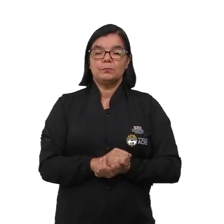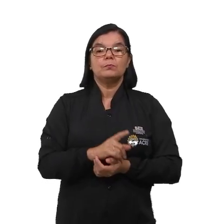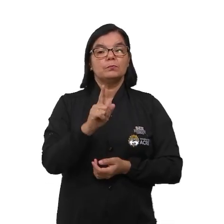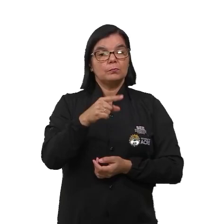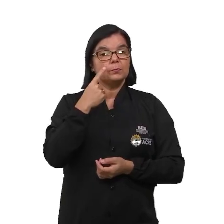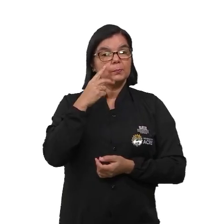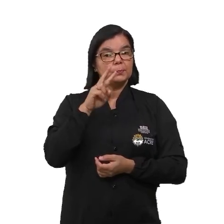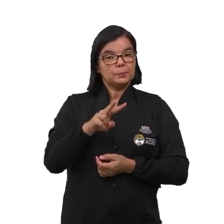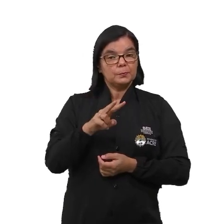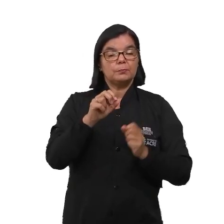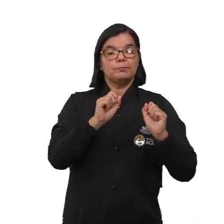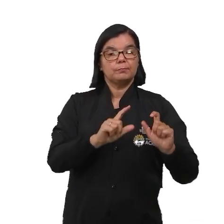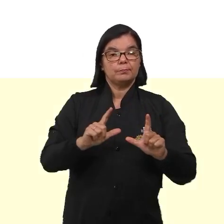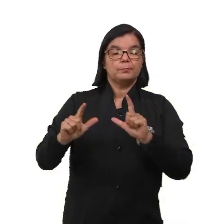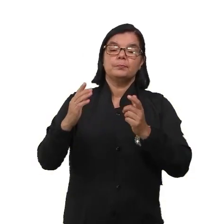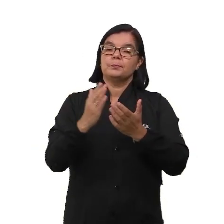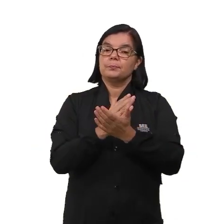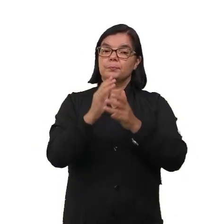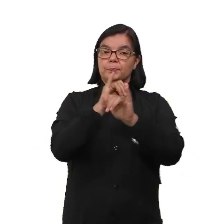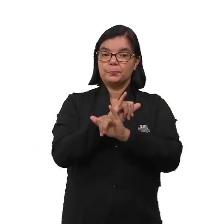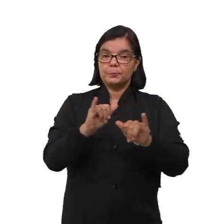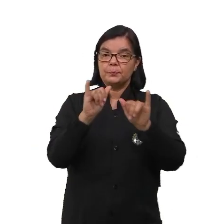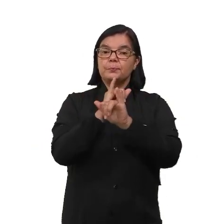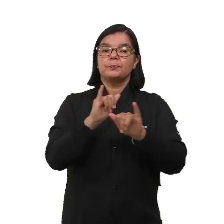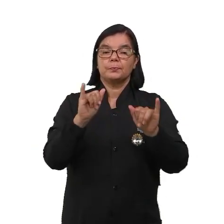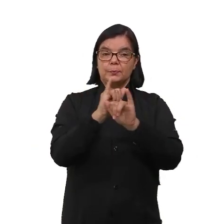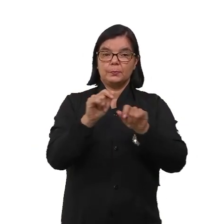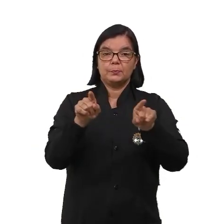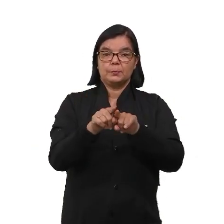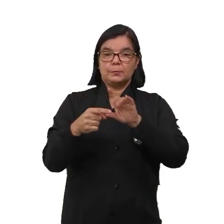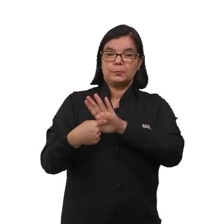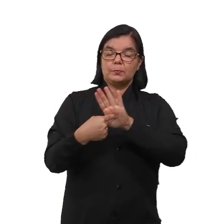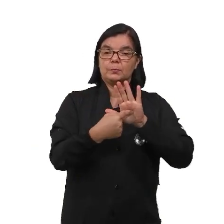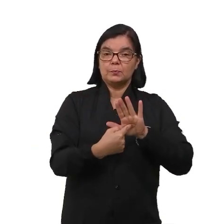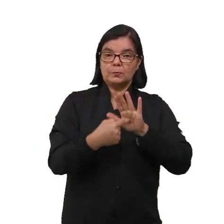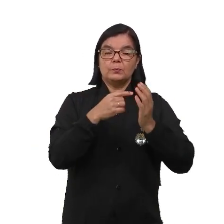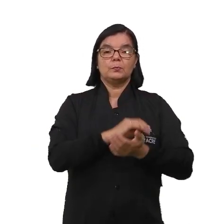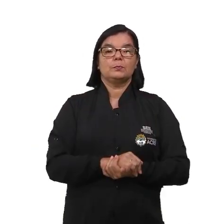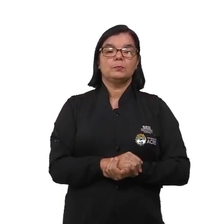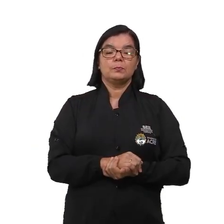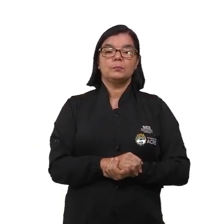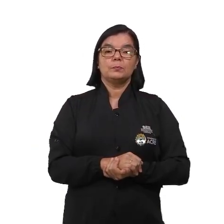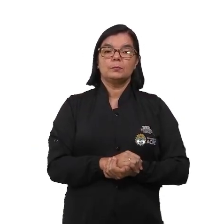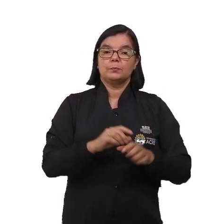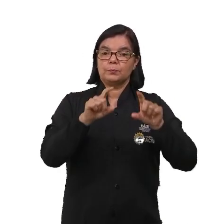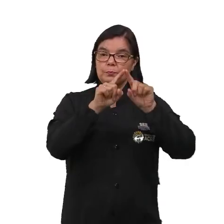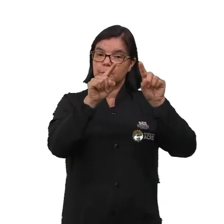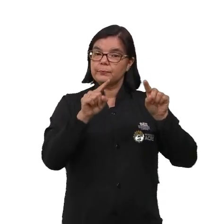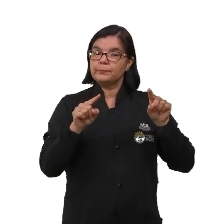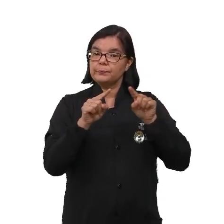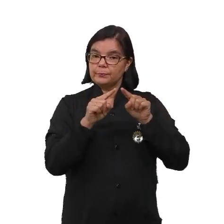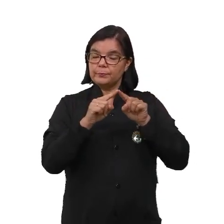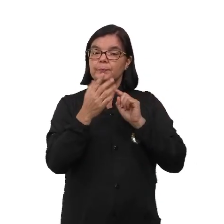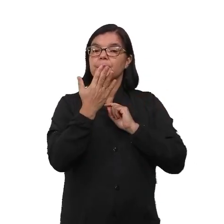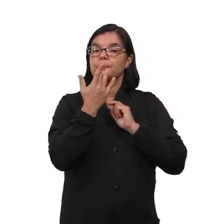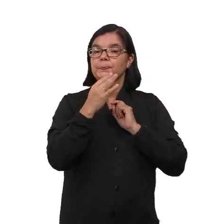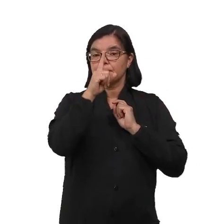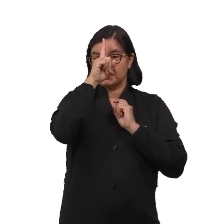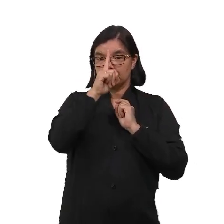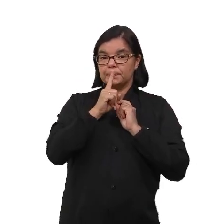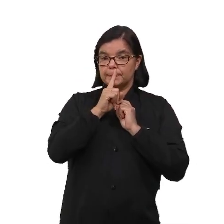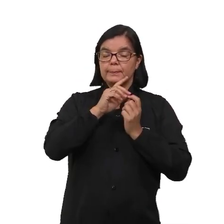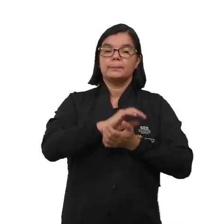podem visualizar algumas informações que eu estou ponderando nesses quadros em cor